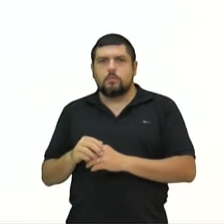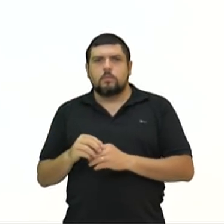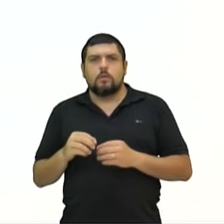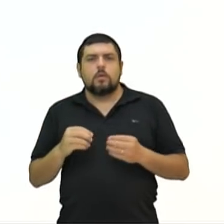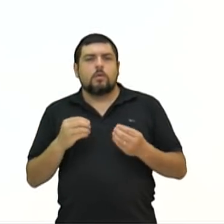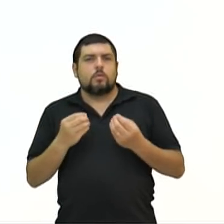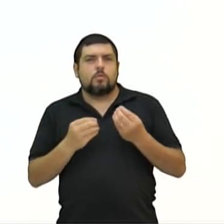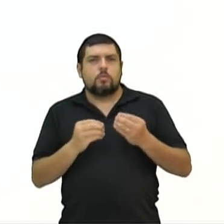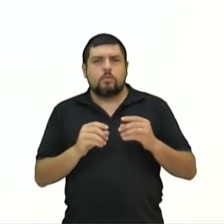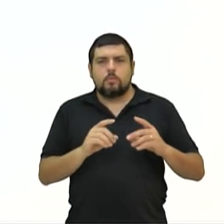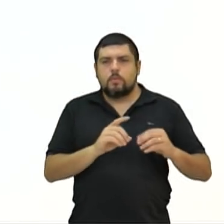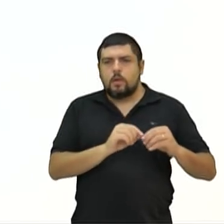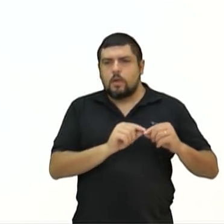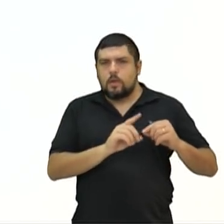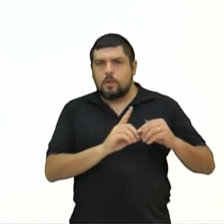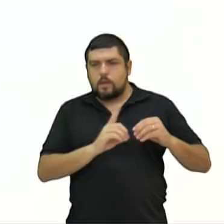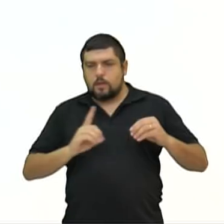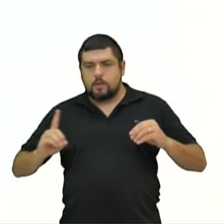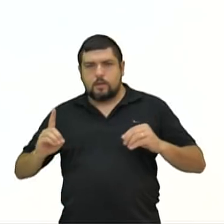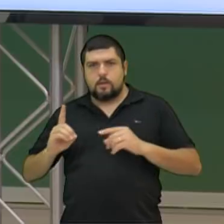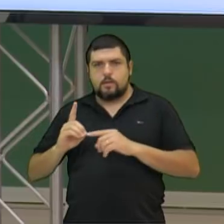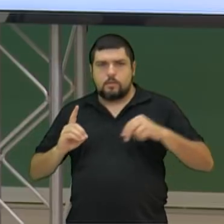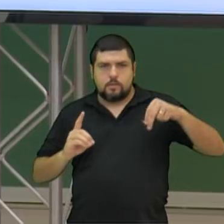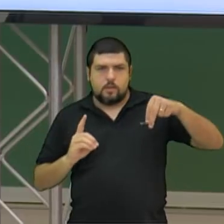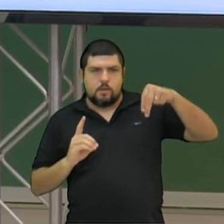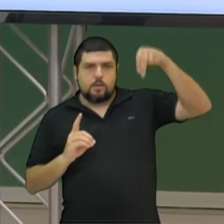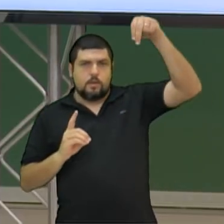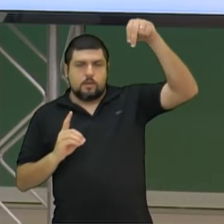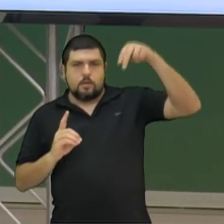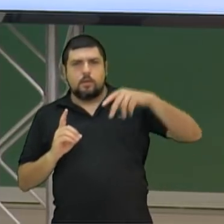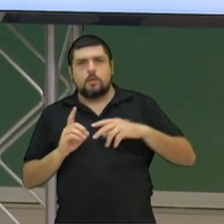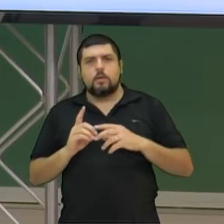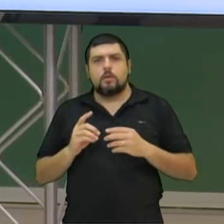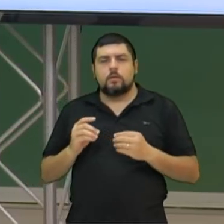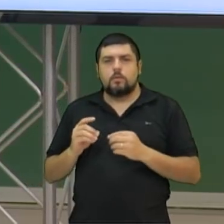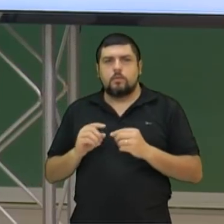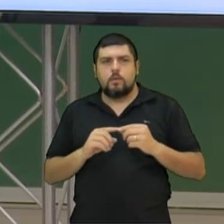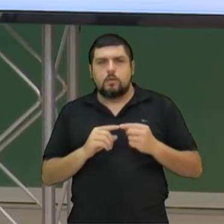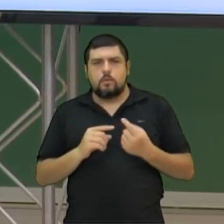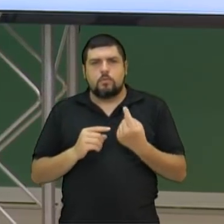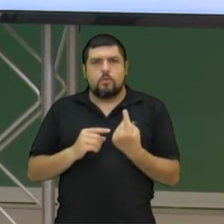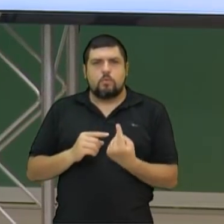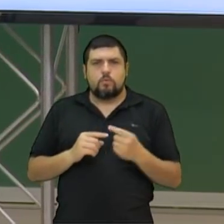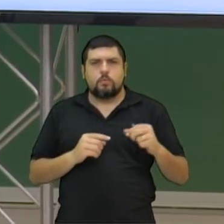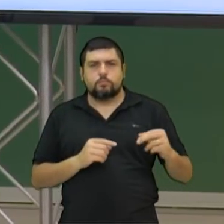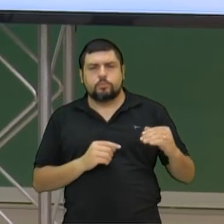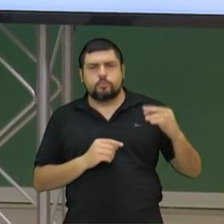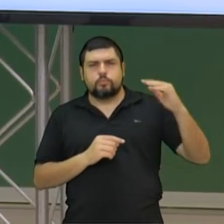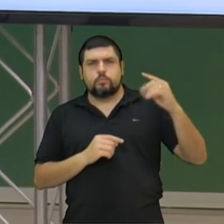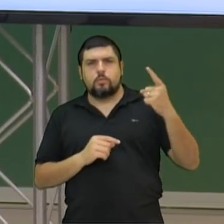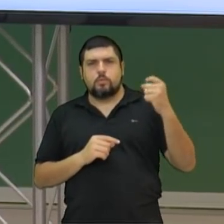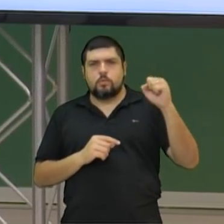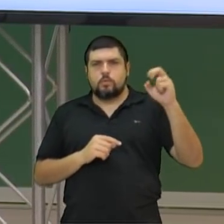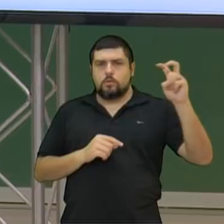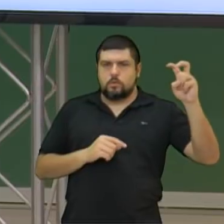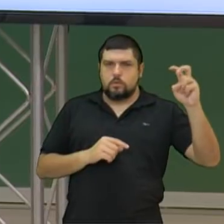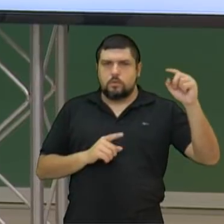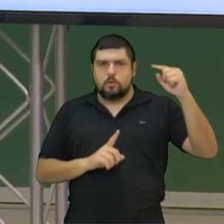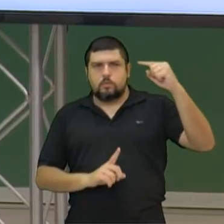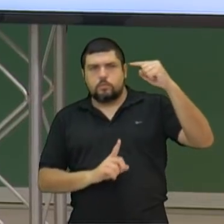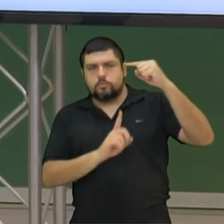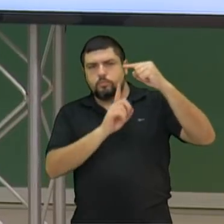N será 185, eu tenho este ponto. Quando D for 12, ou seja, no dia 12,